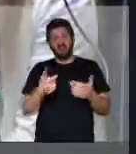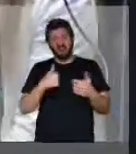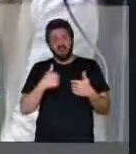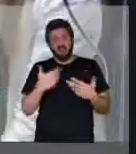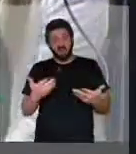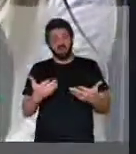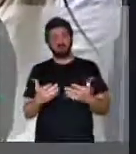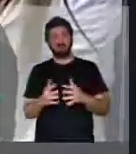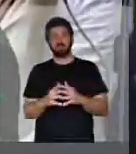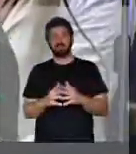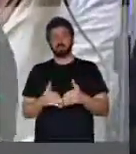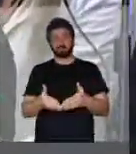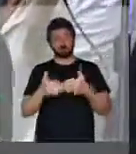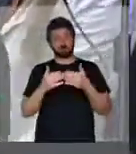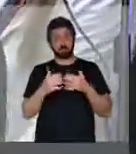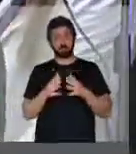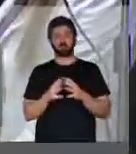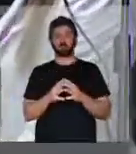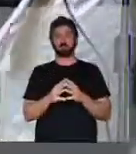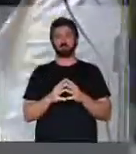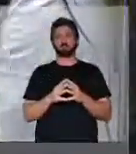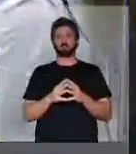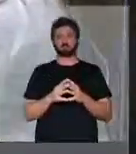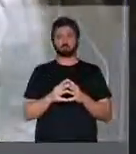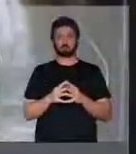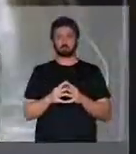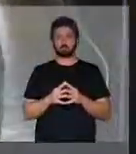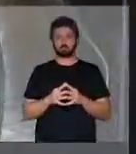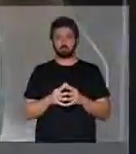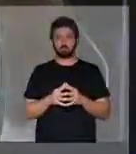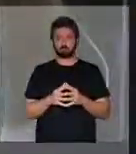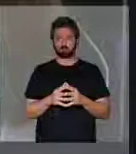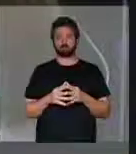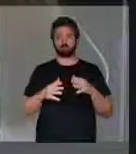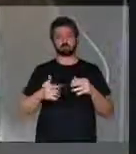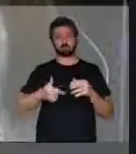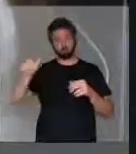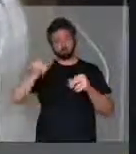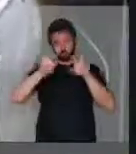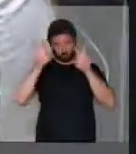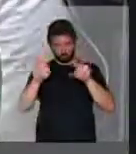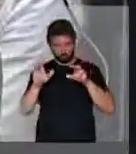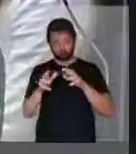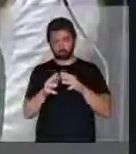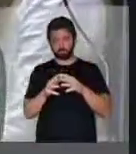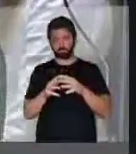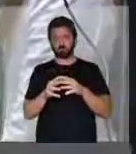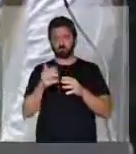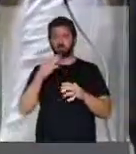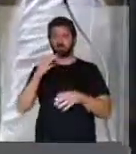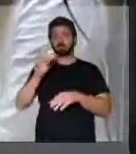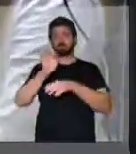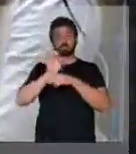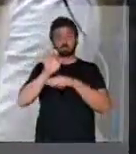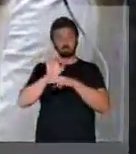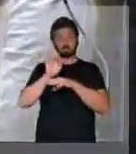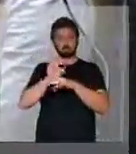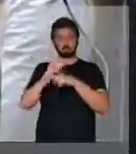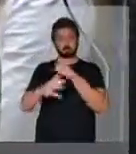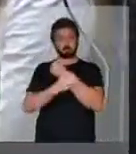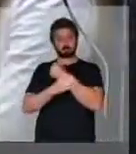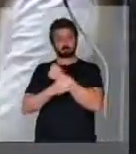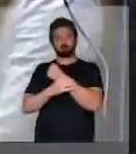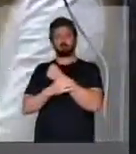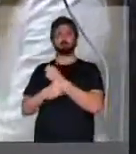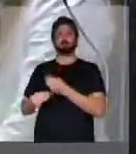então fazer um apelo, e é um outro assunto, ao estado que garanta a